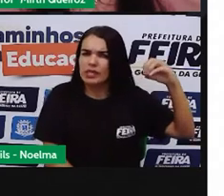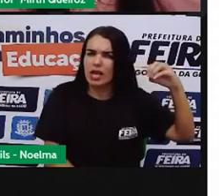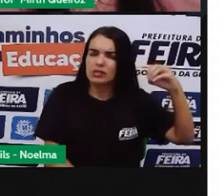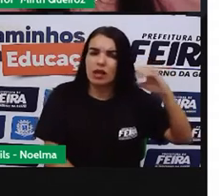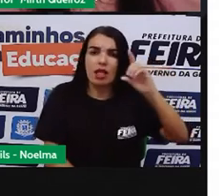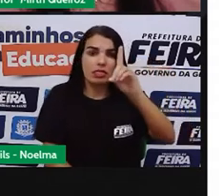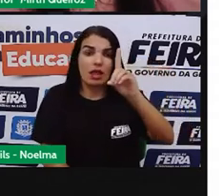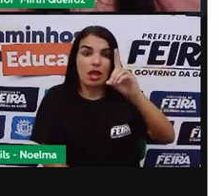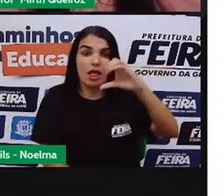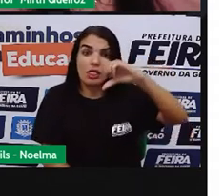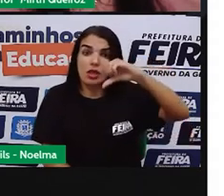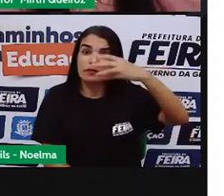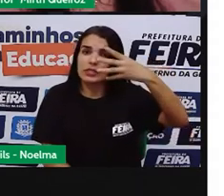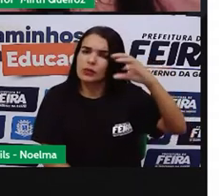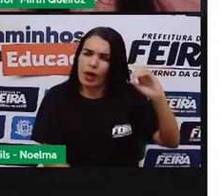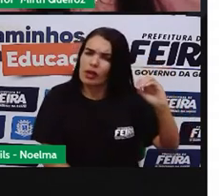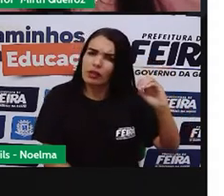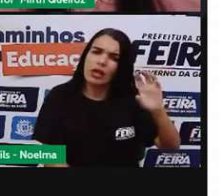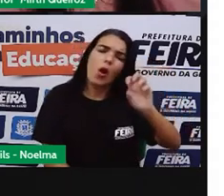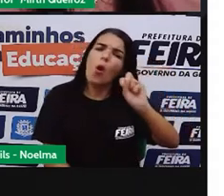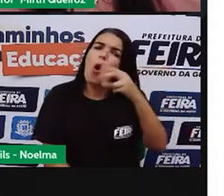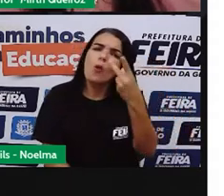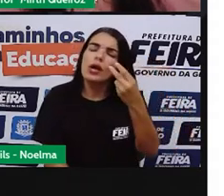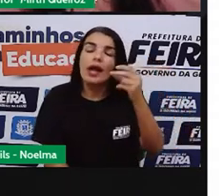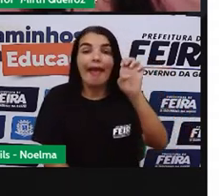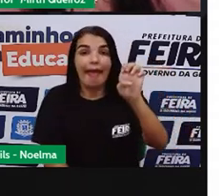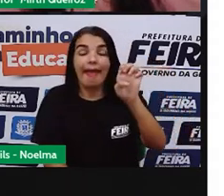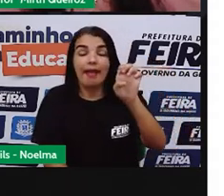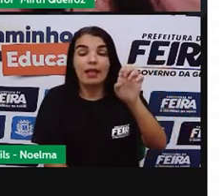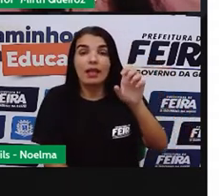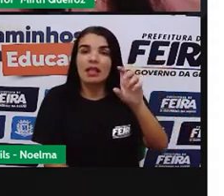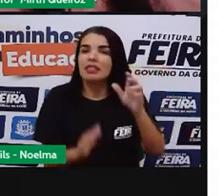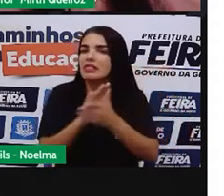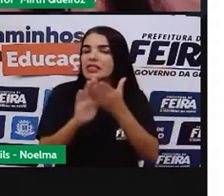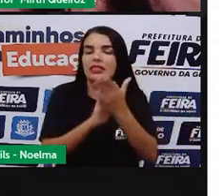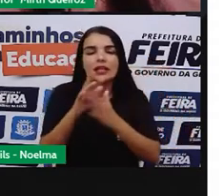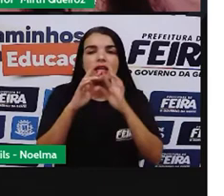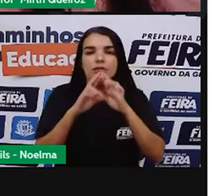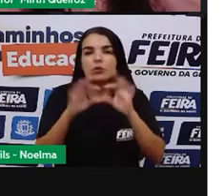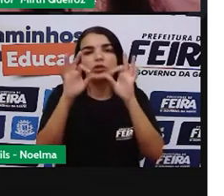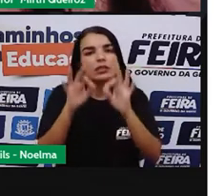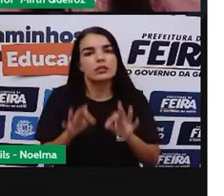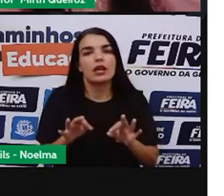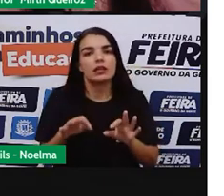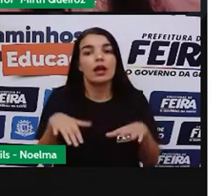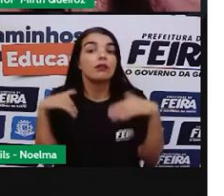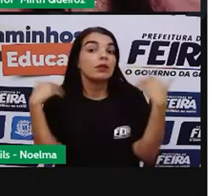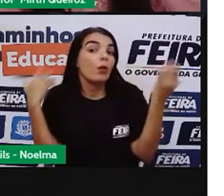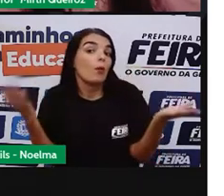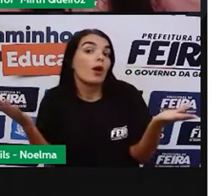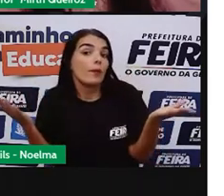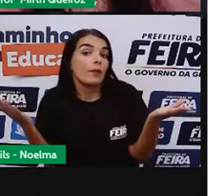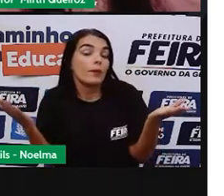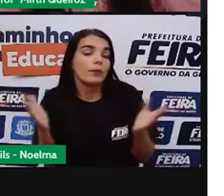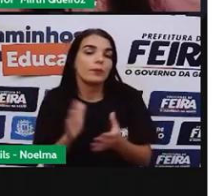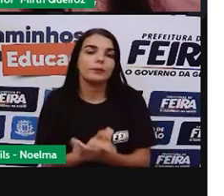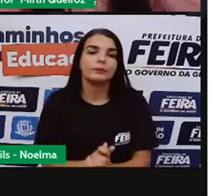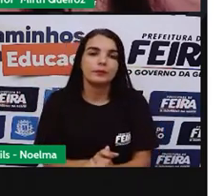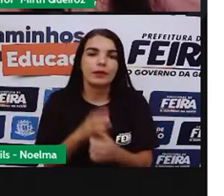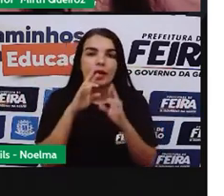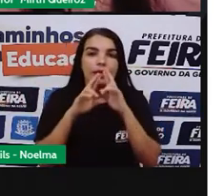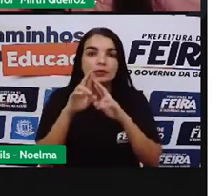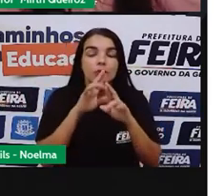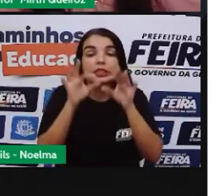alternativa D, 940, ou alternativa E, nenhuma das alternativas está correta.